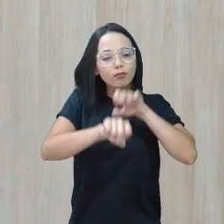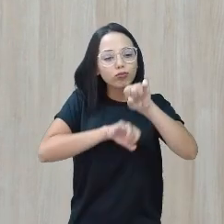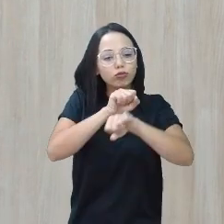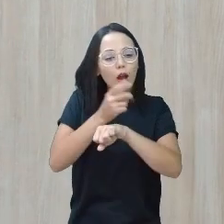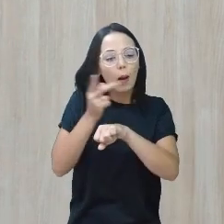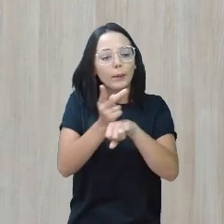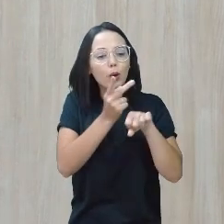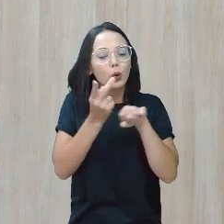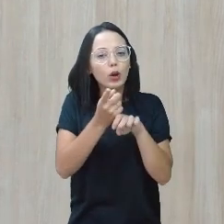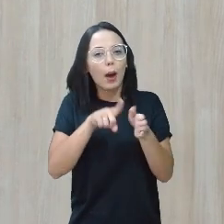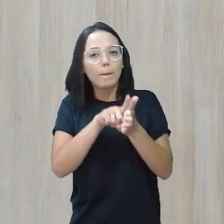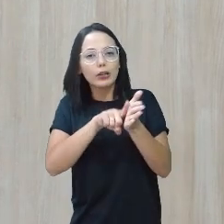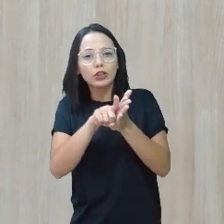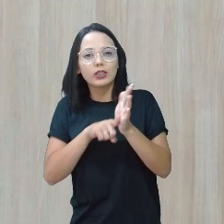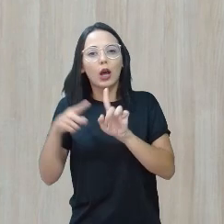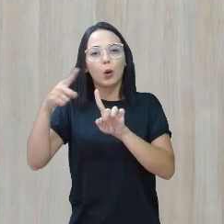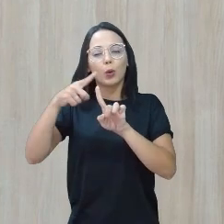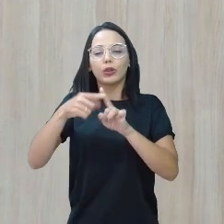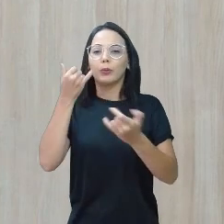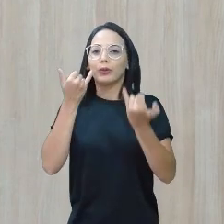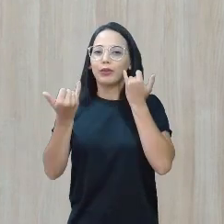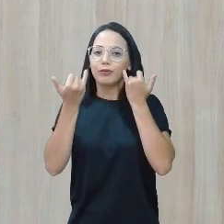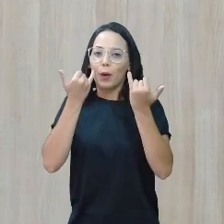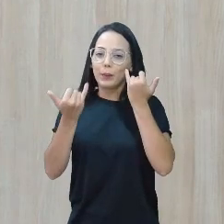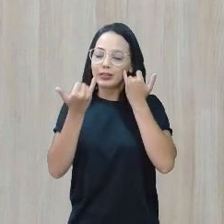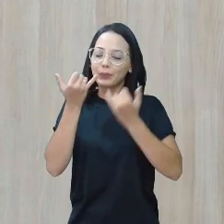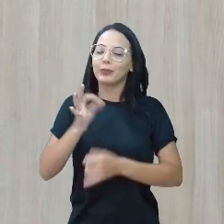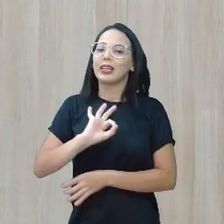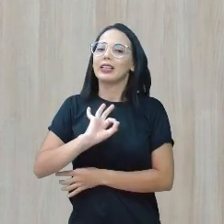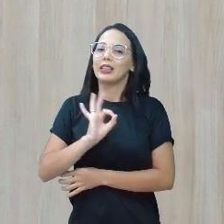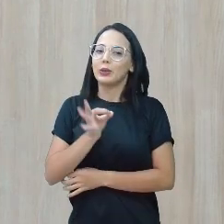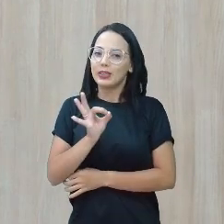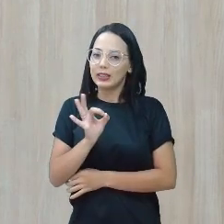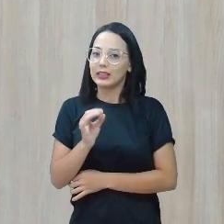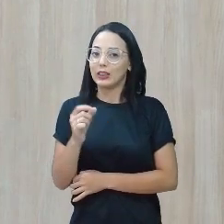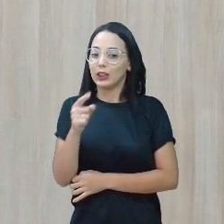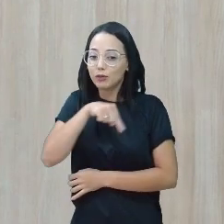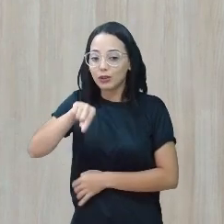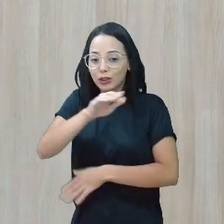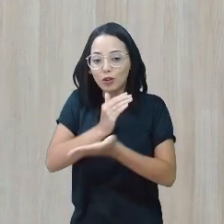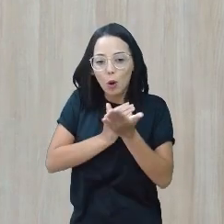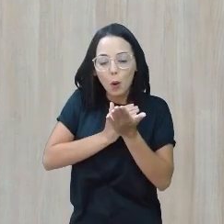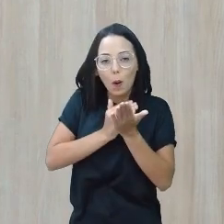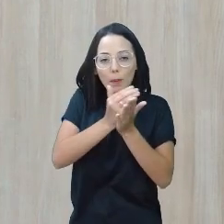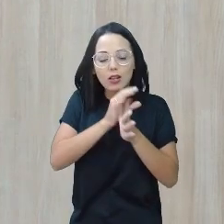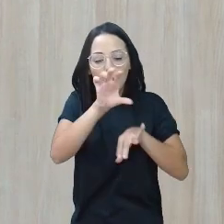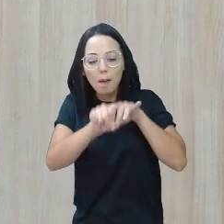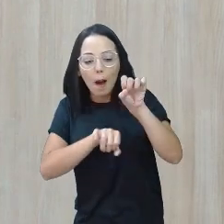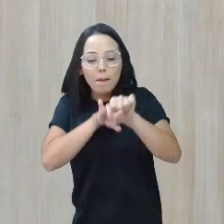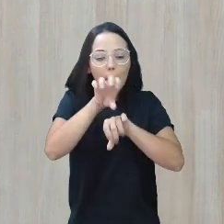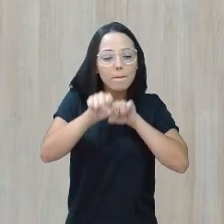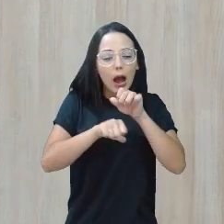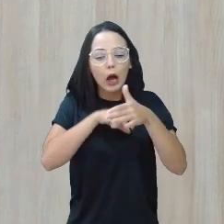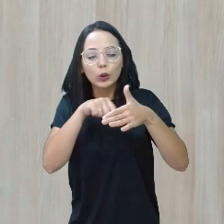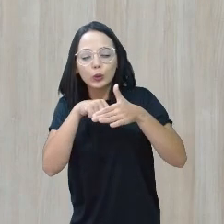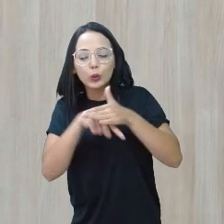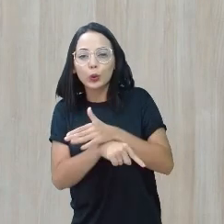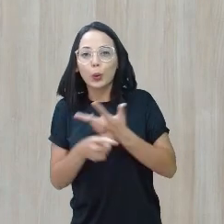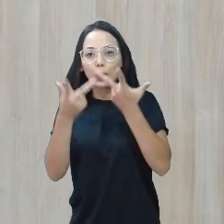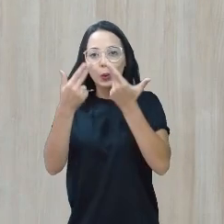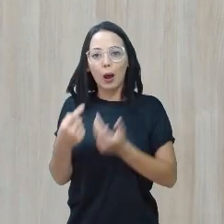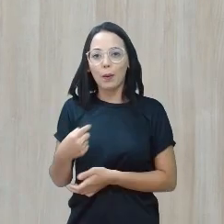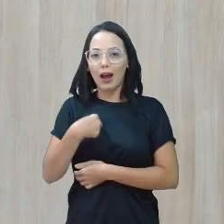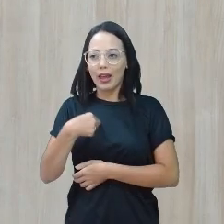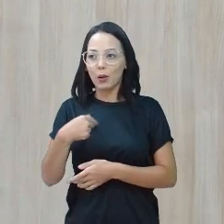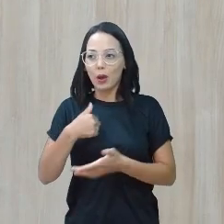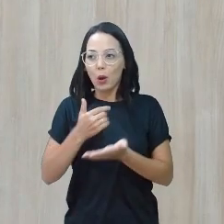a procurar esse tipo de informação. Eu tenho certeza que quando vocês começarem a vasculhar ali, ó, vai ser que nem eu, né?